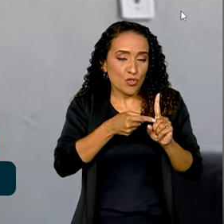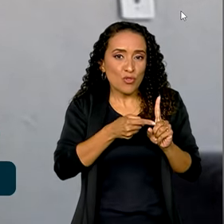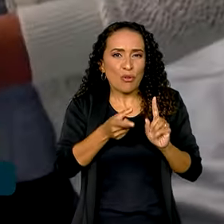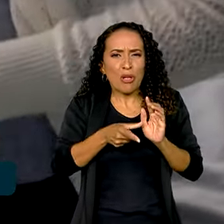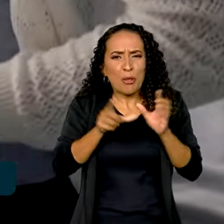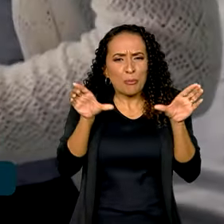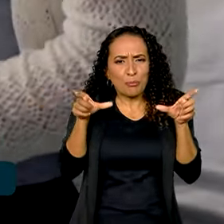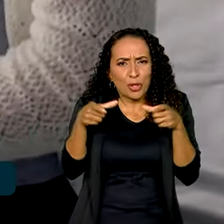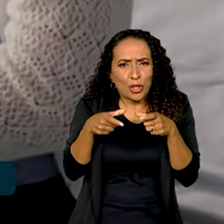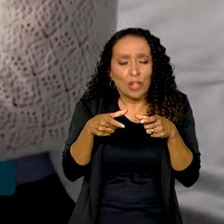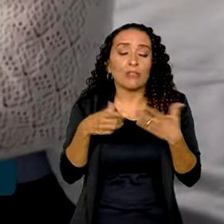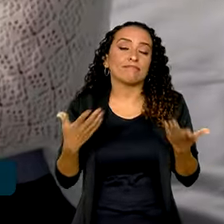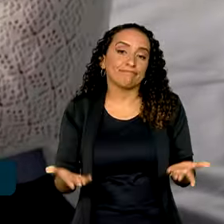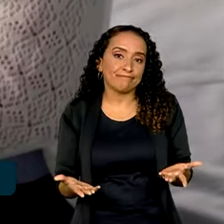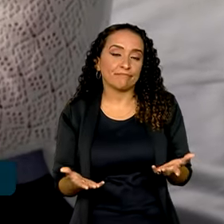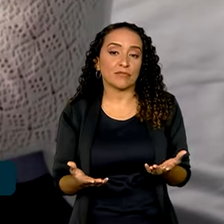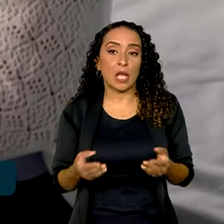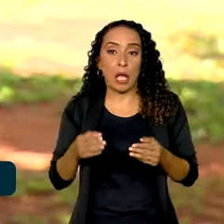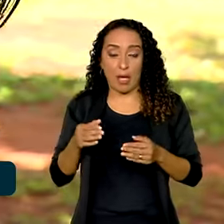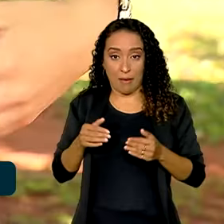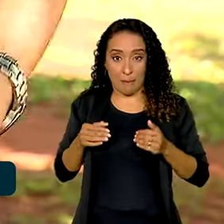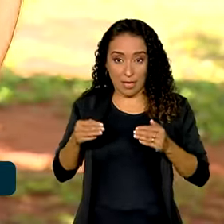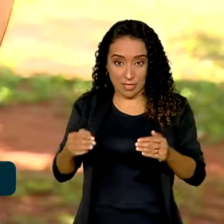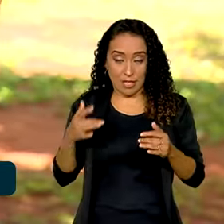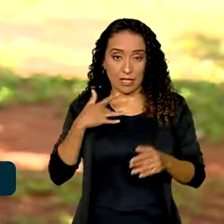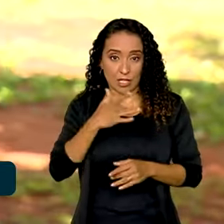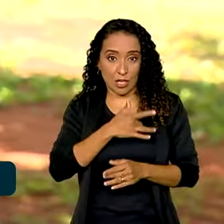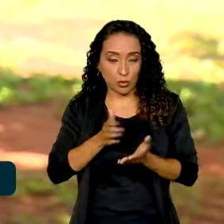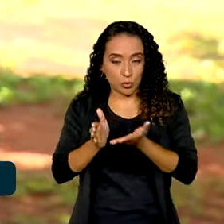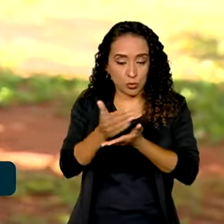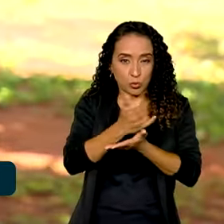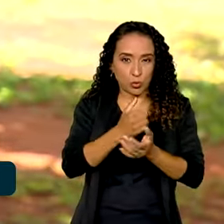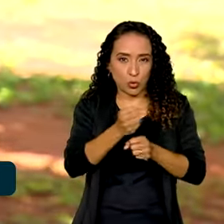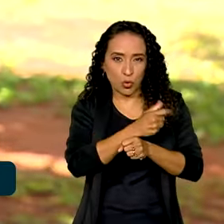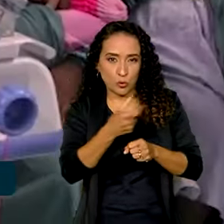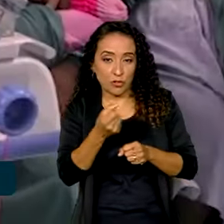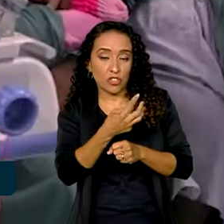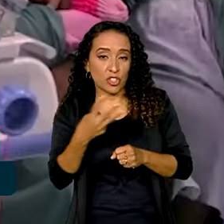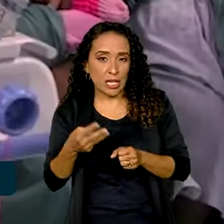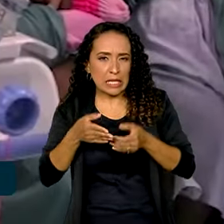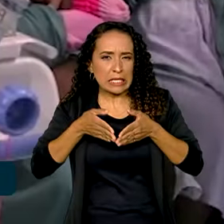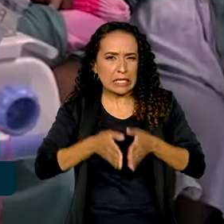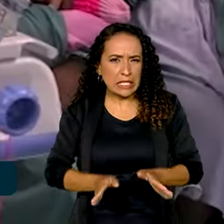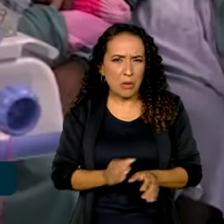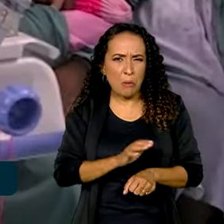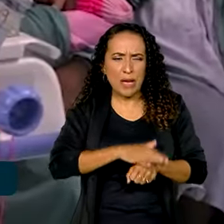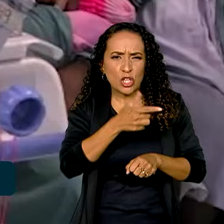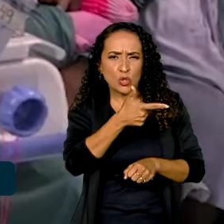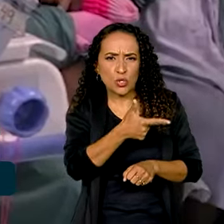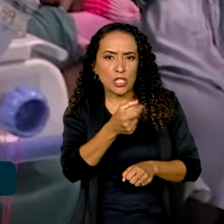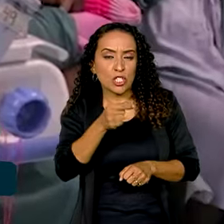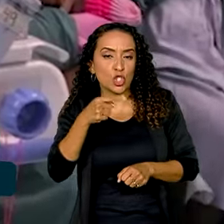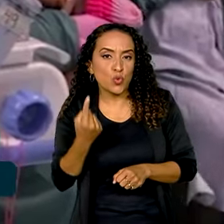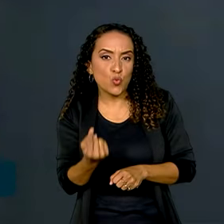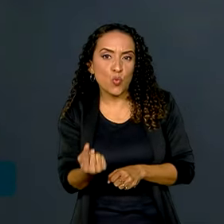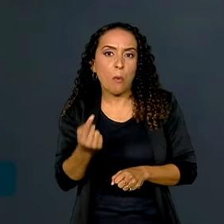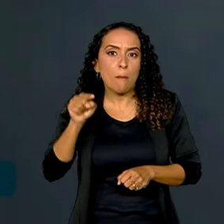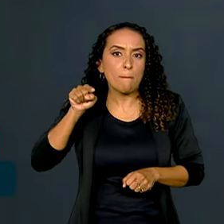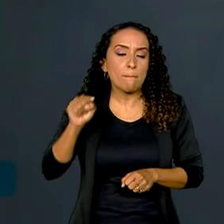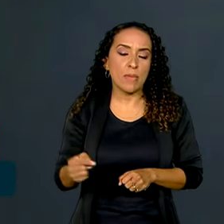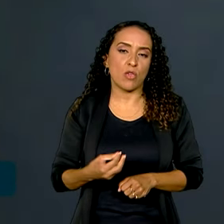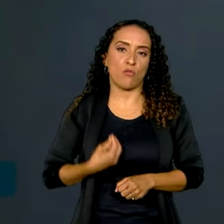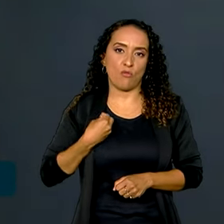precoce segundo dados do Ministério da Saúde em 2023 nasceram mais de 1000 bebês